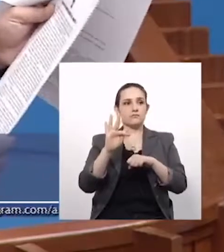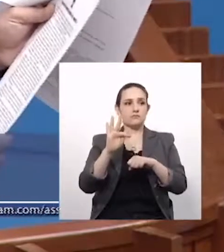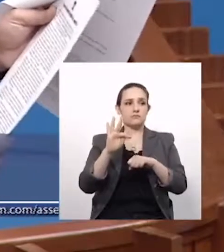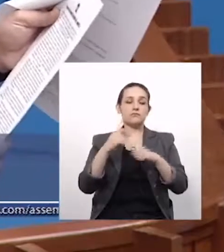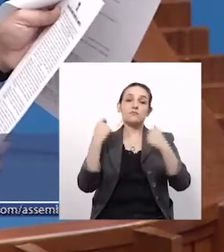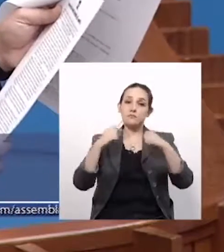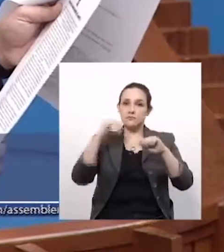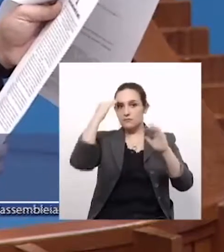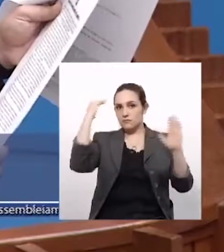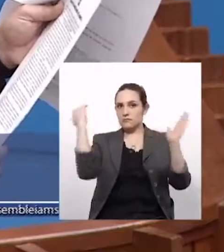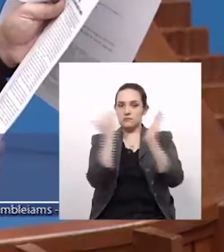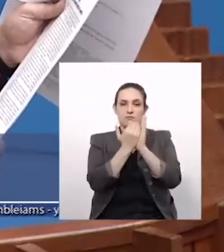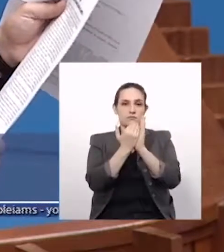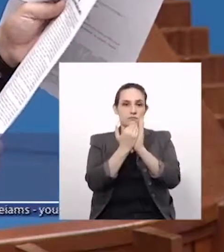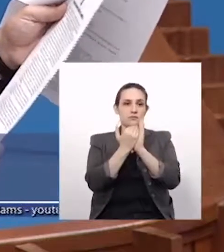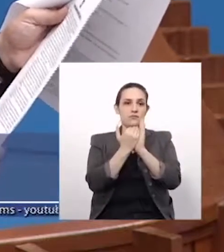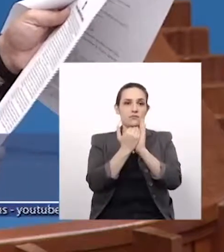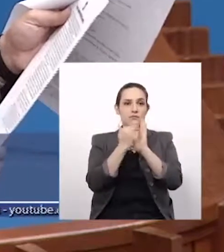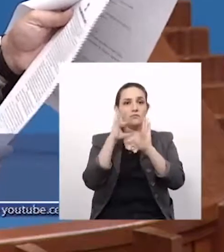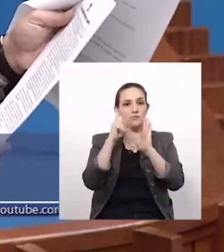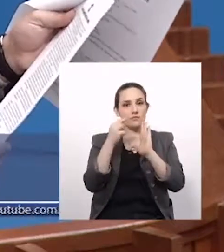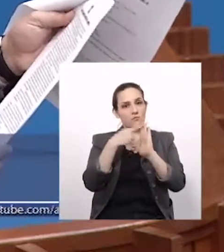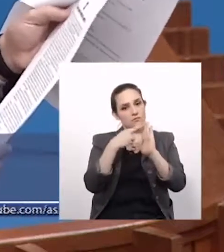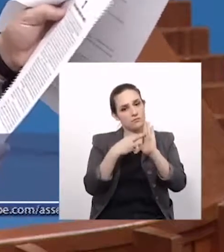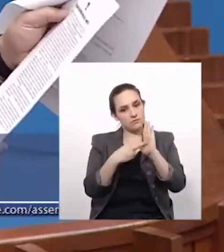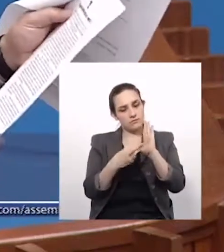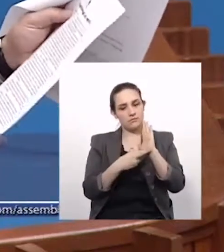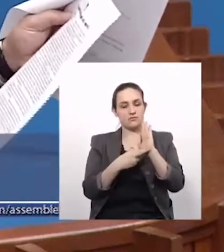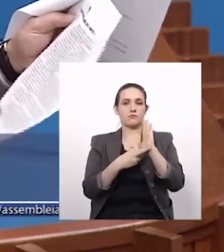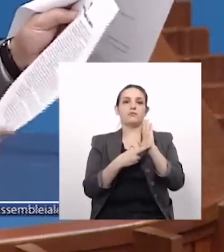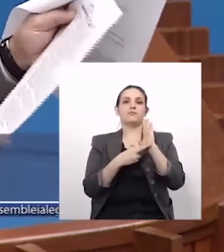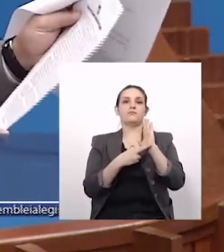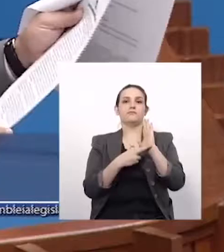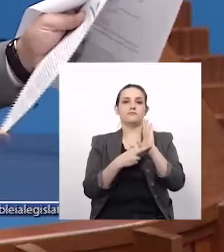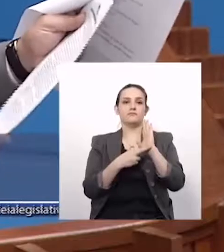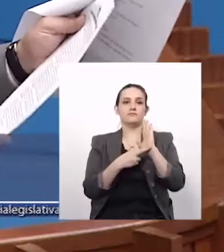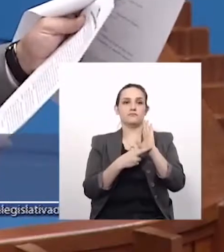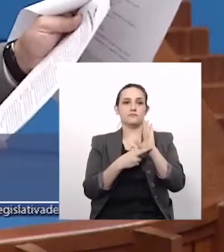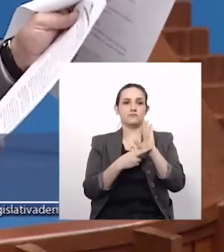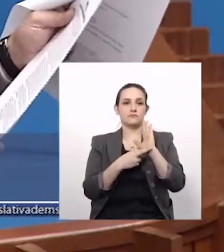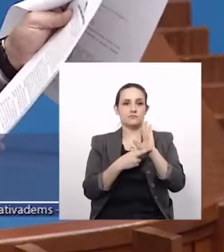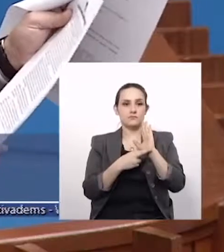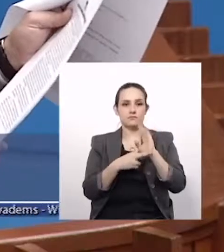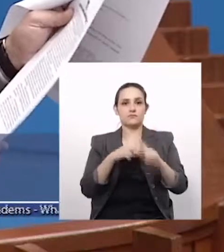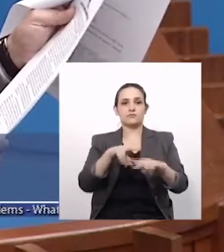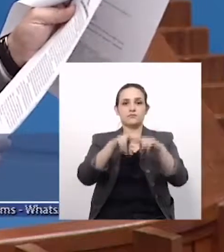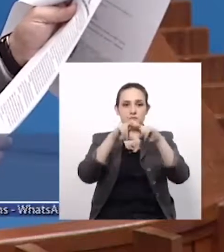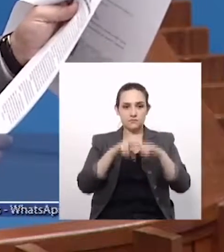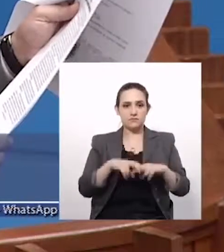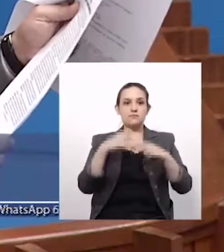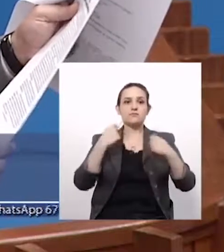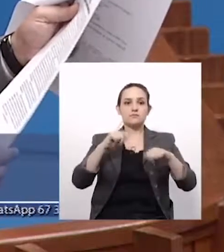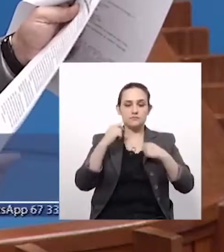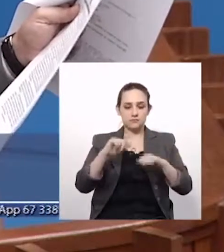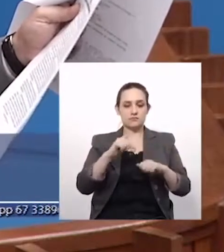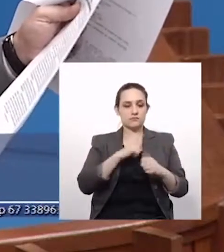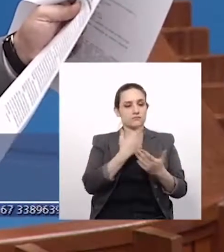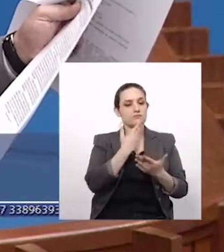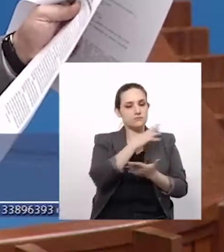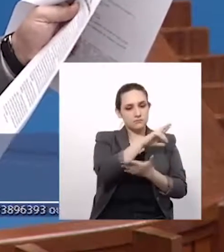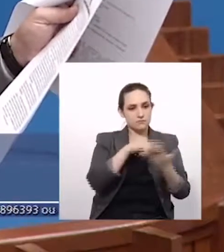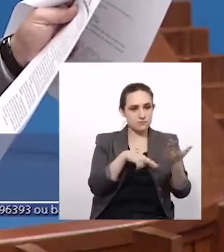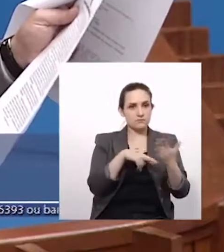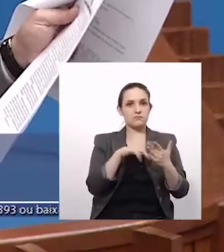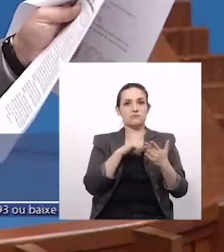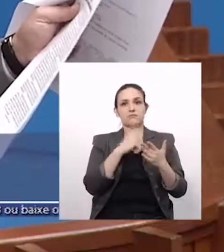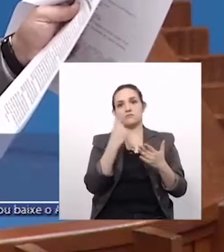devendo ser cumpridas e observadas as exigências ali definidas de modo taxativo, a saber, subscrição do requerimento de constituição da CPI por no